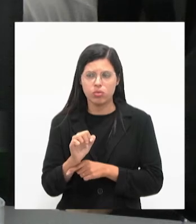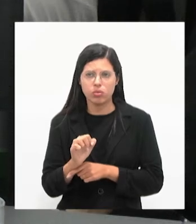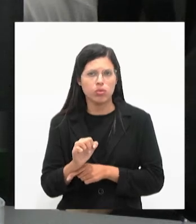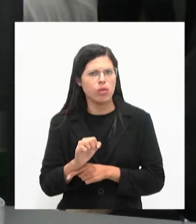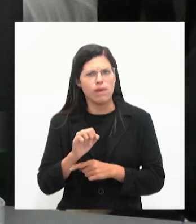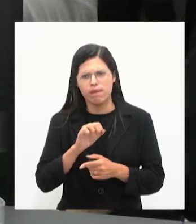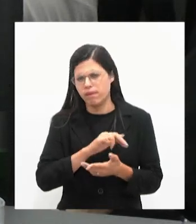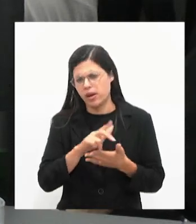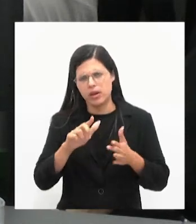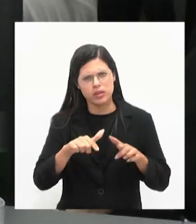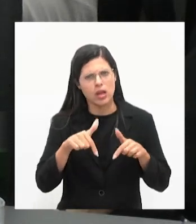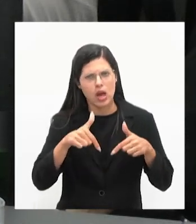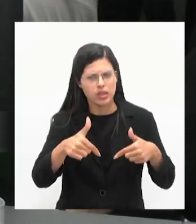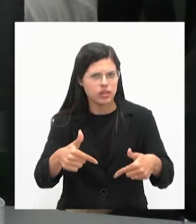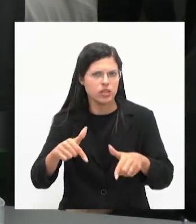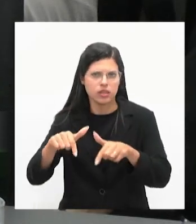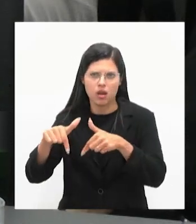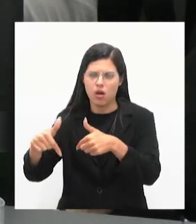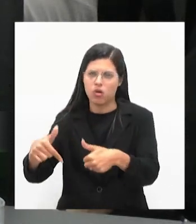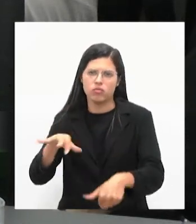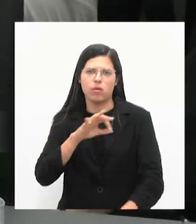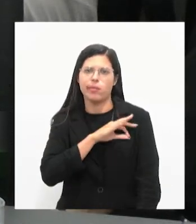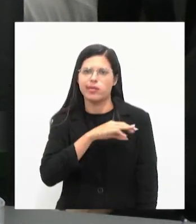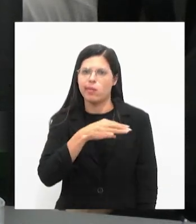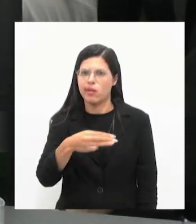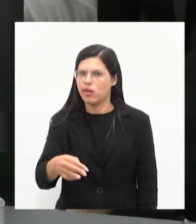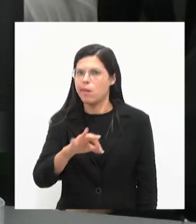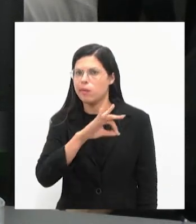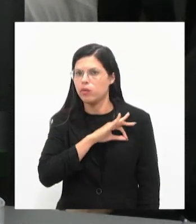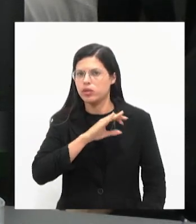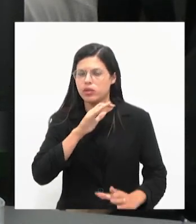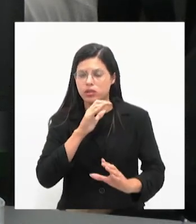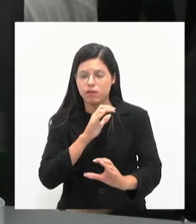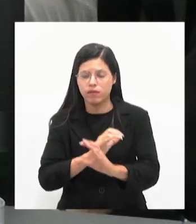têm feito, um trabalho duro da Polícia Militar, da Polícia Civil,